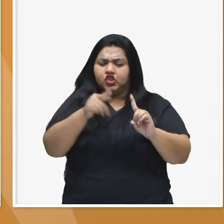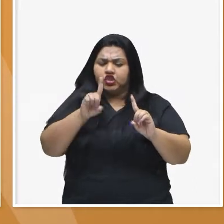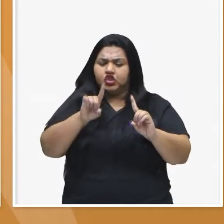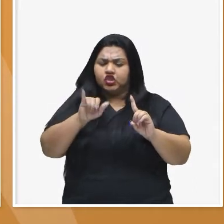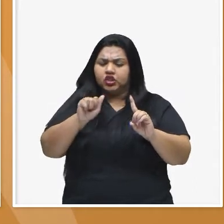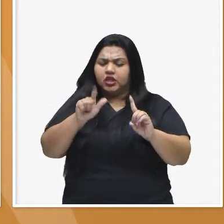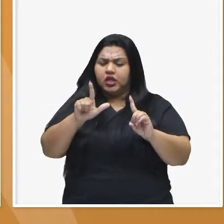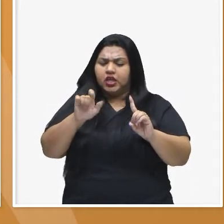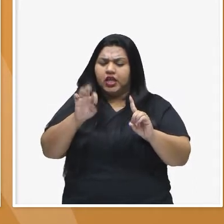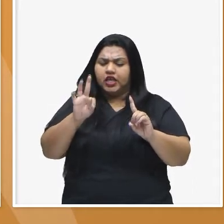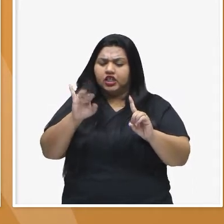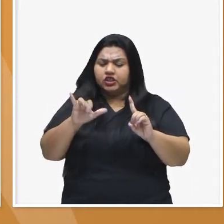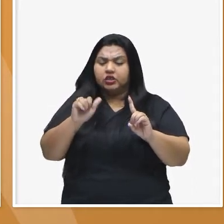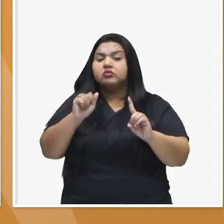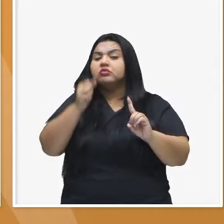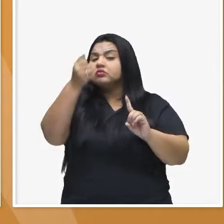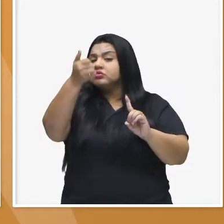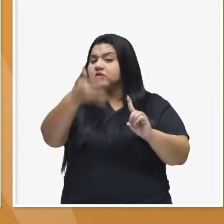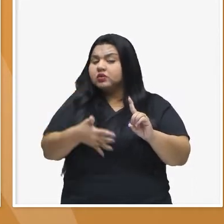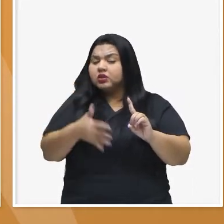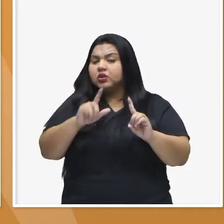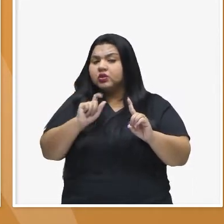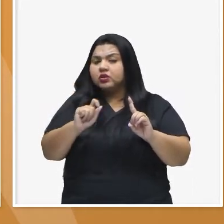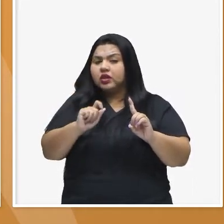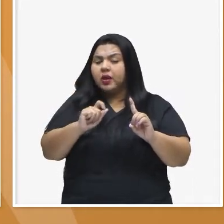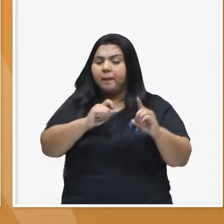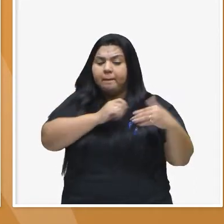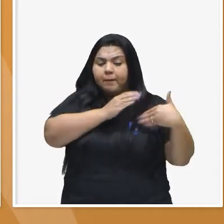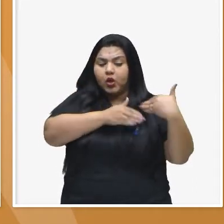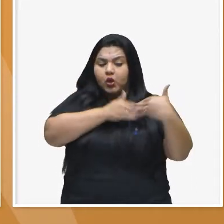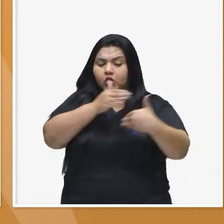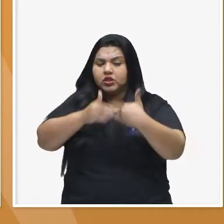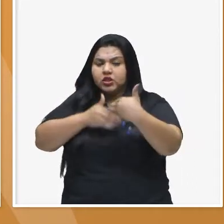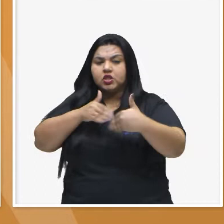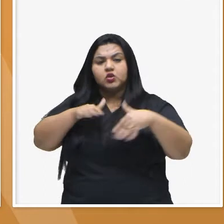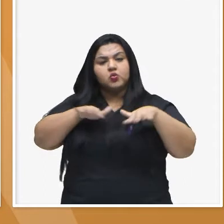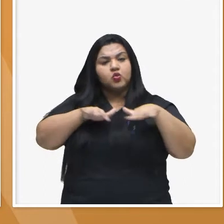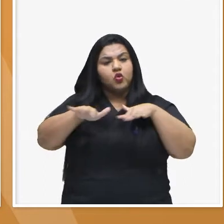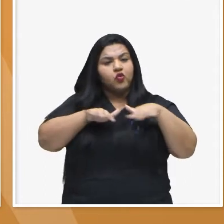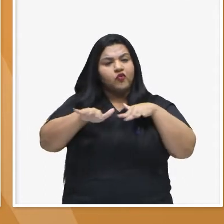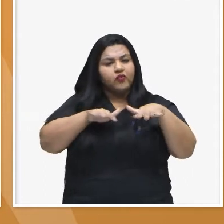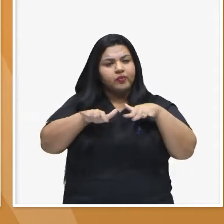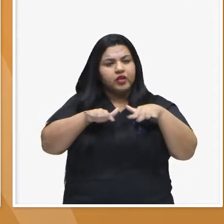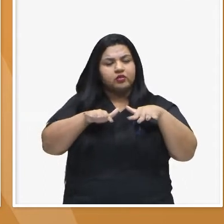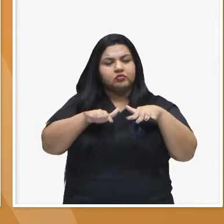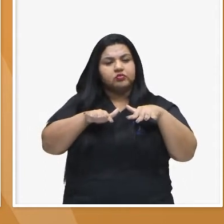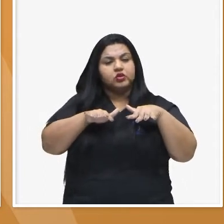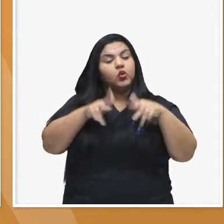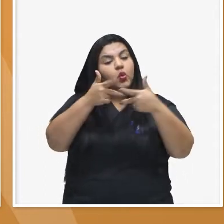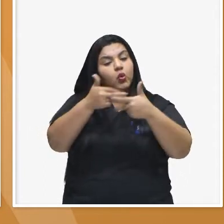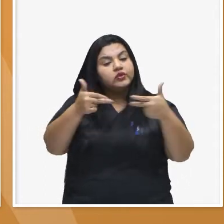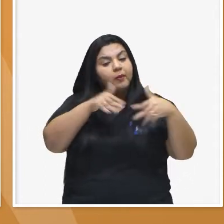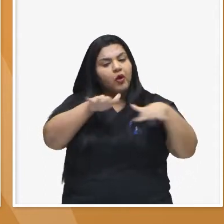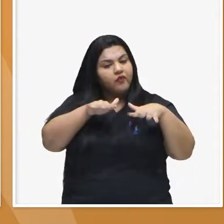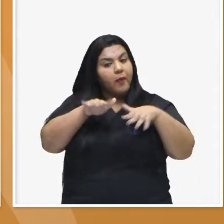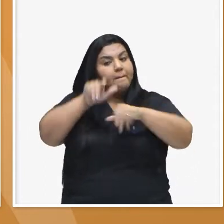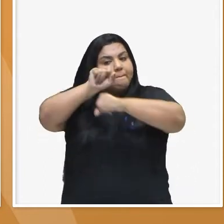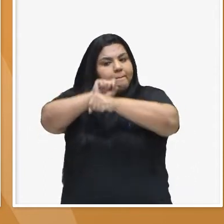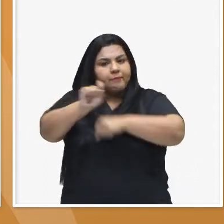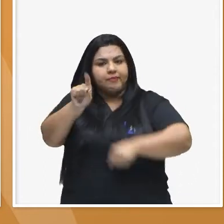método dialético, nós estamos falando de processo, de movimento, de algo que está em movimento, não está